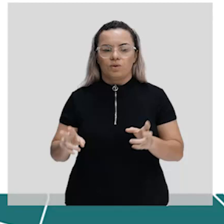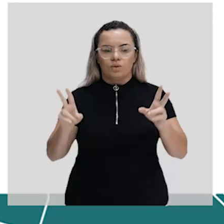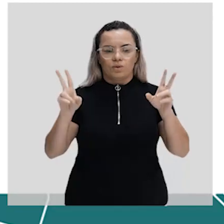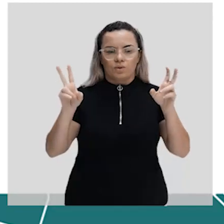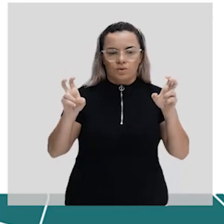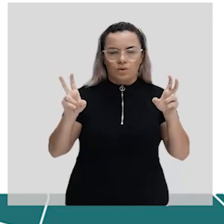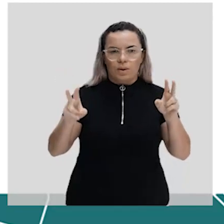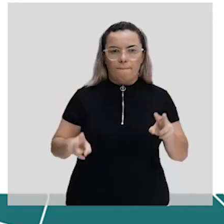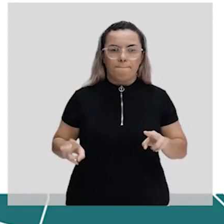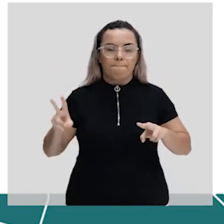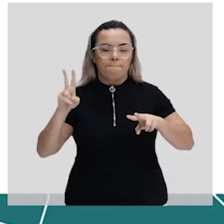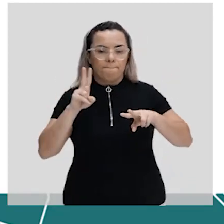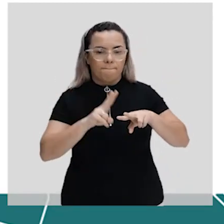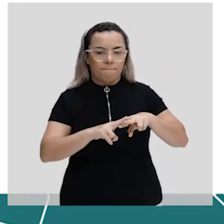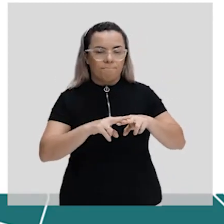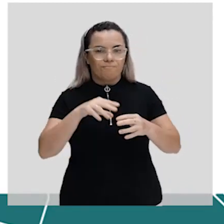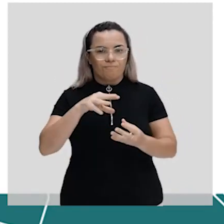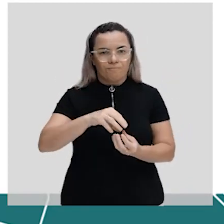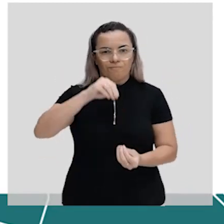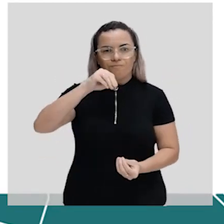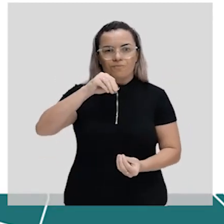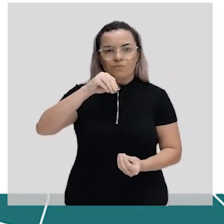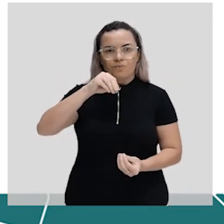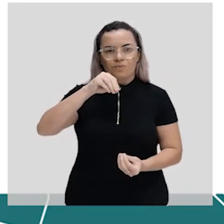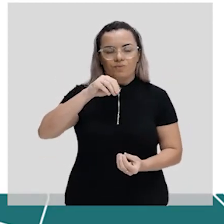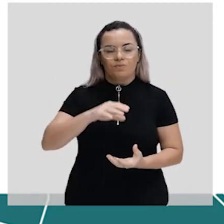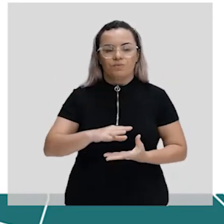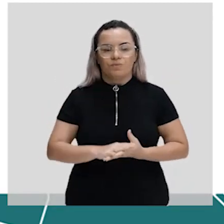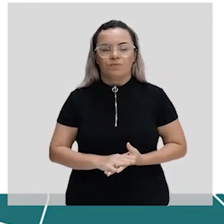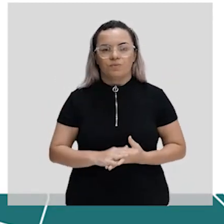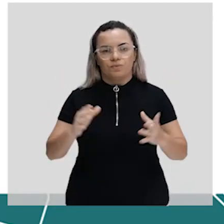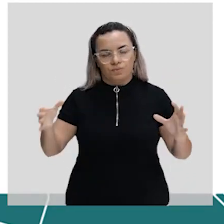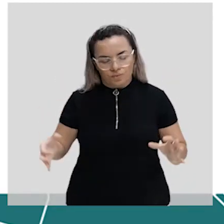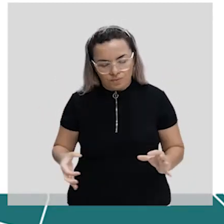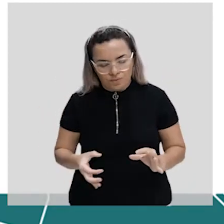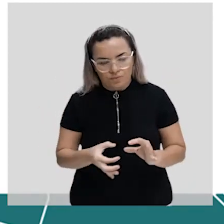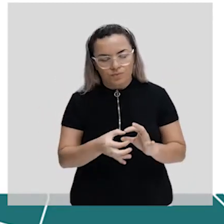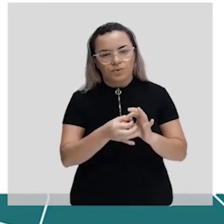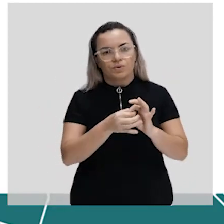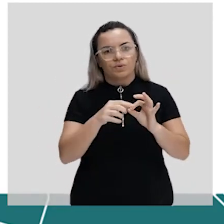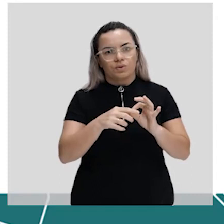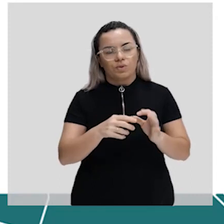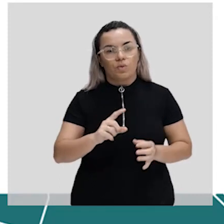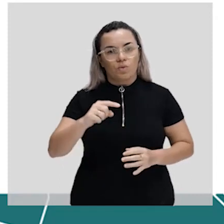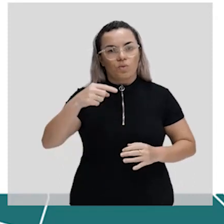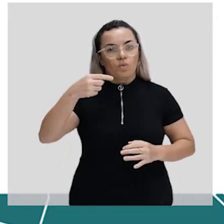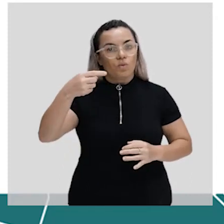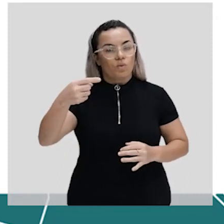almas, prisão. Ó, linka com o ultrarromantismo.